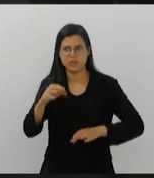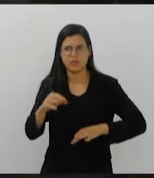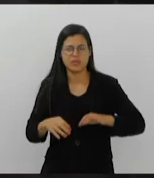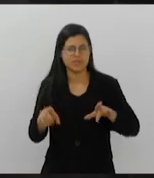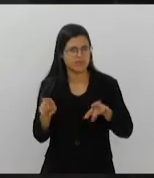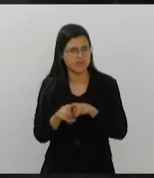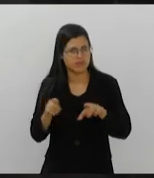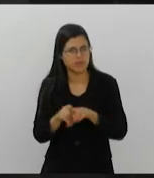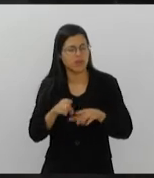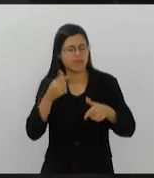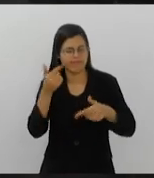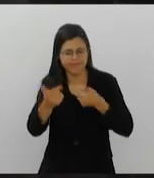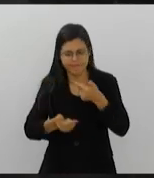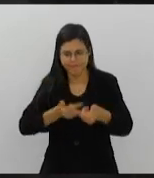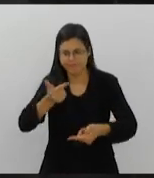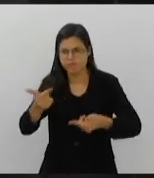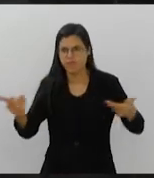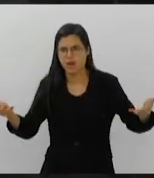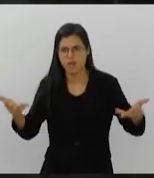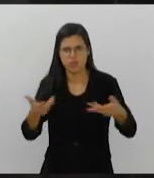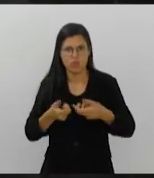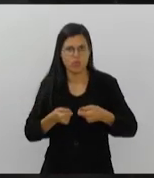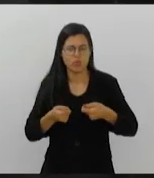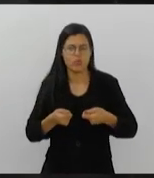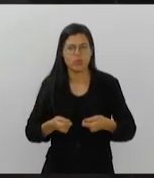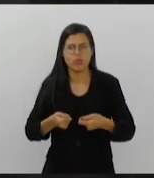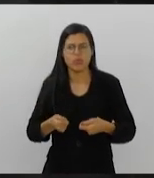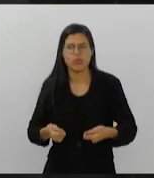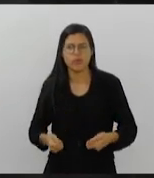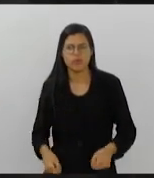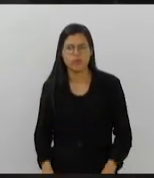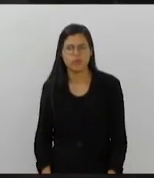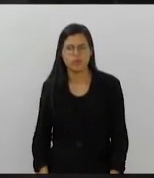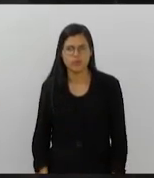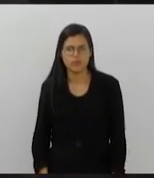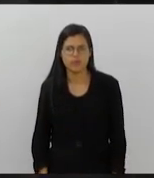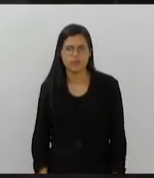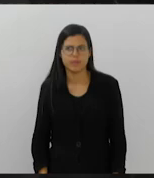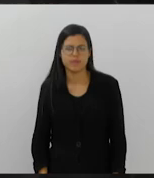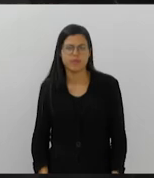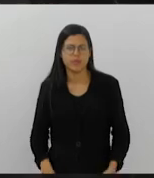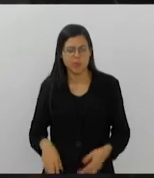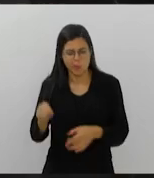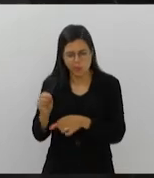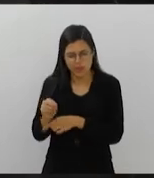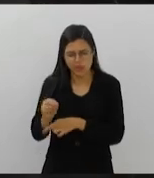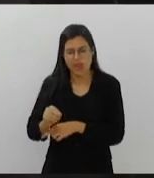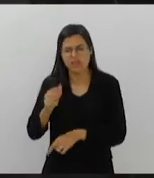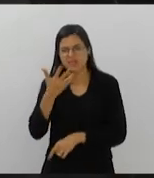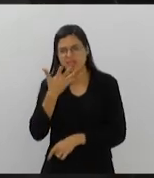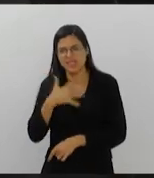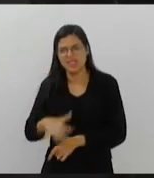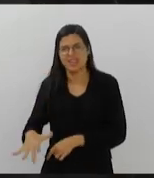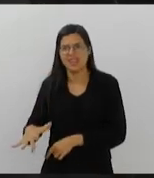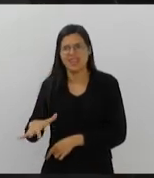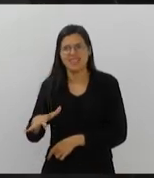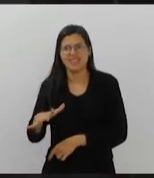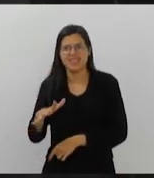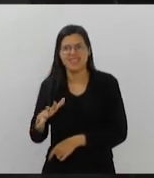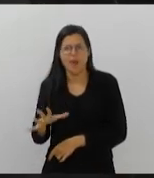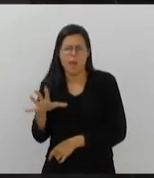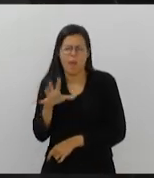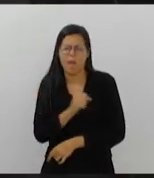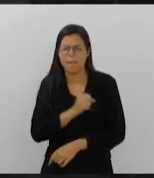trabalho fantástico, lindo, maravilhoso, com um zelo, um trato com as crianças. Eu sou apaixonada por